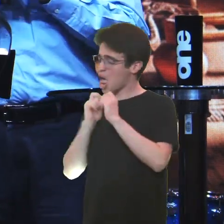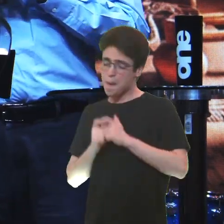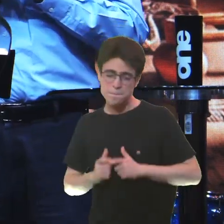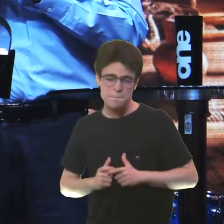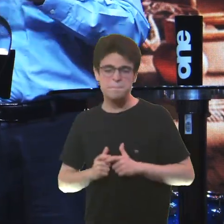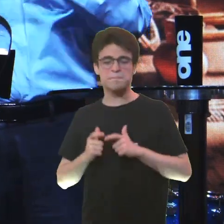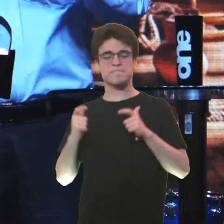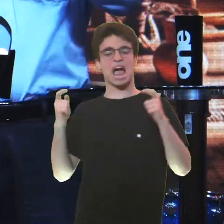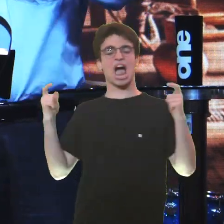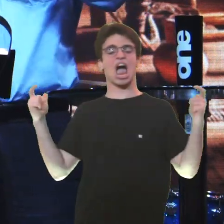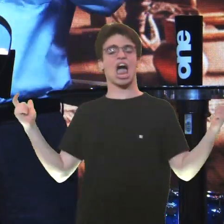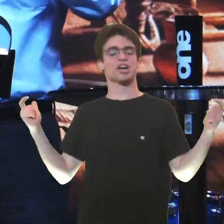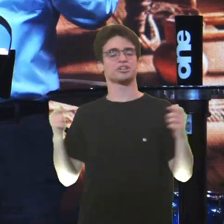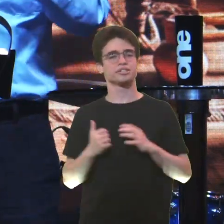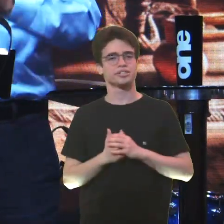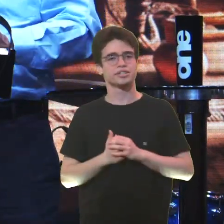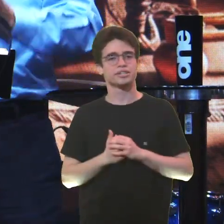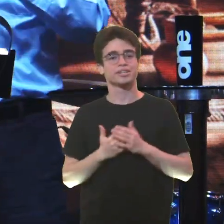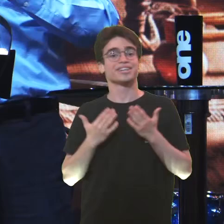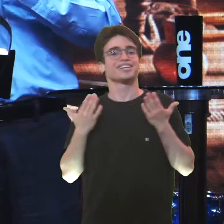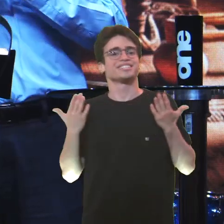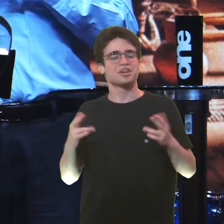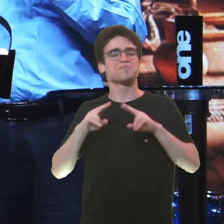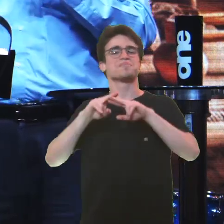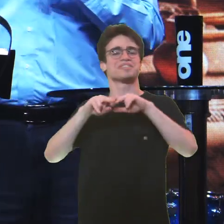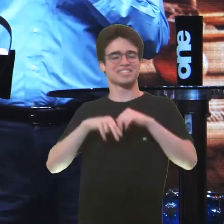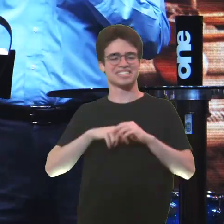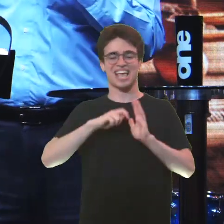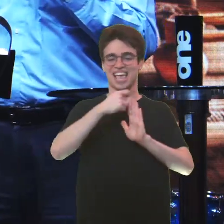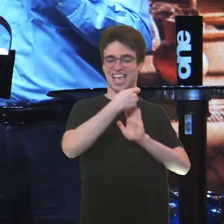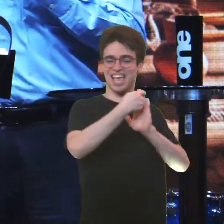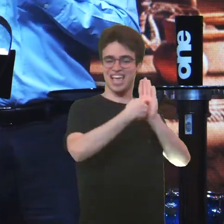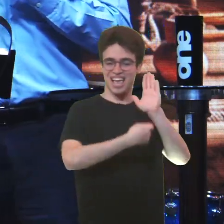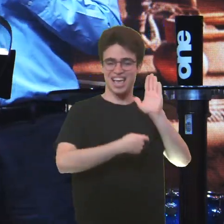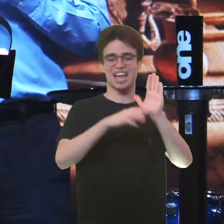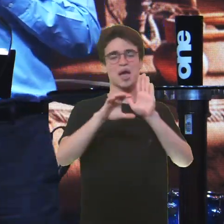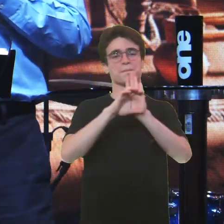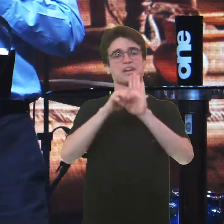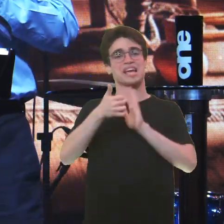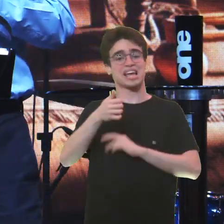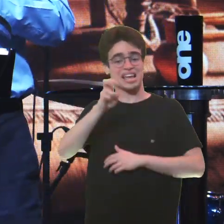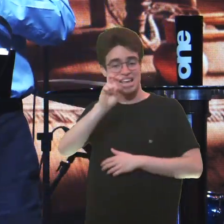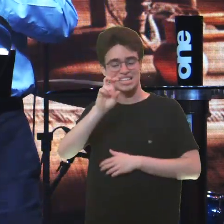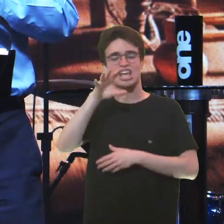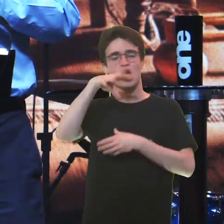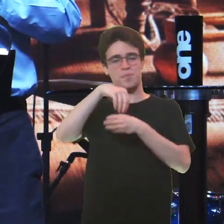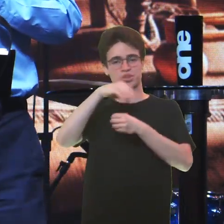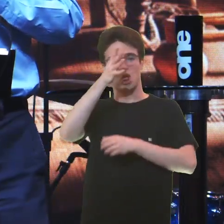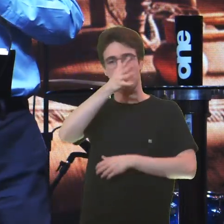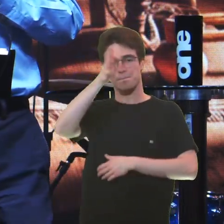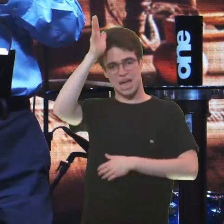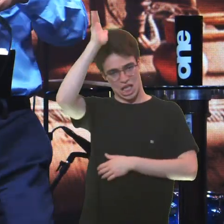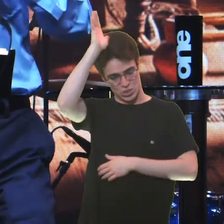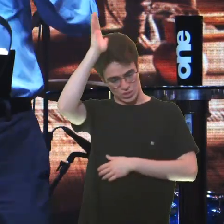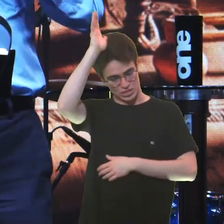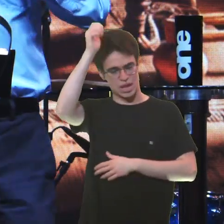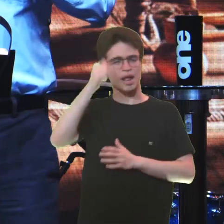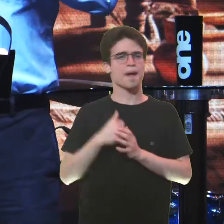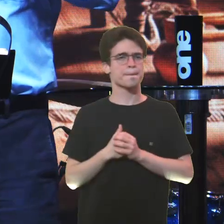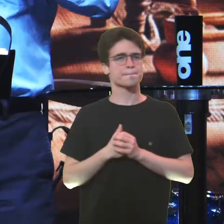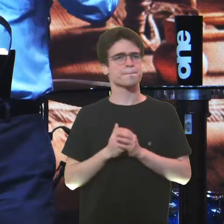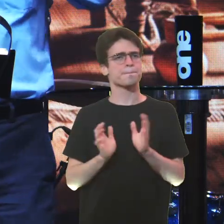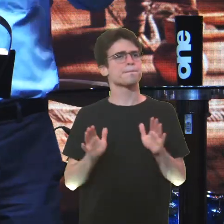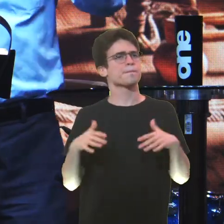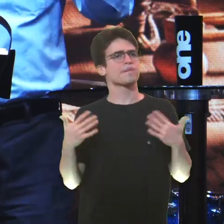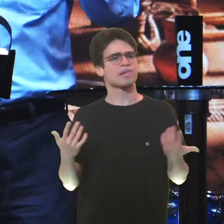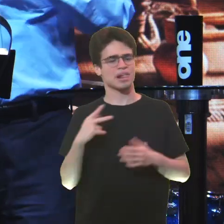potência. Por eso cuando escribe el capítulo 15 de Romanos, Por isso que quando ele escreve o capítulo 15 do livro de Romanos, él le